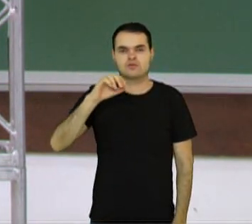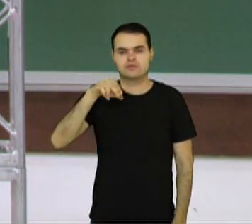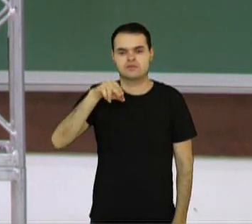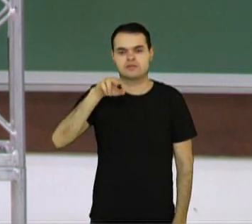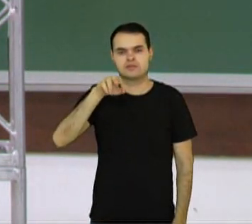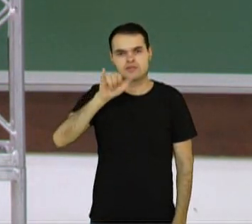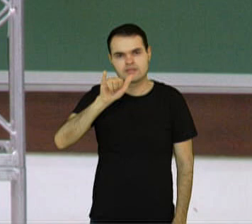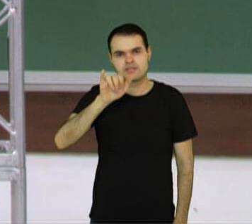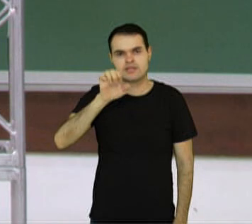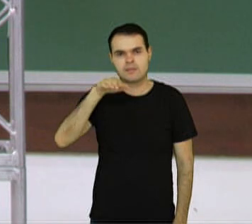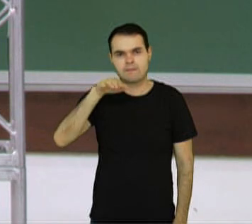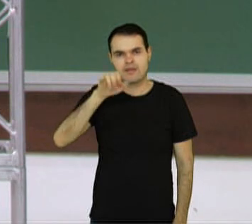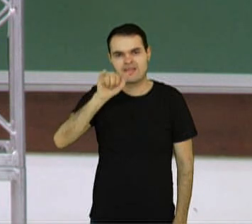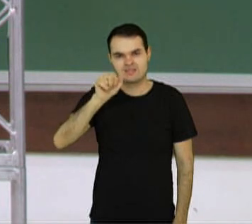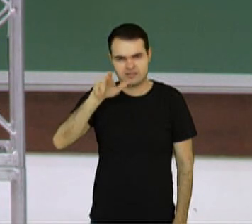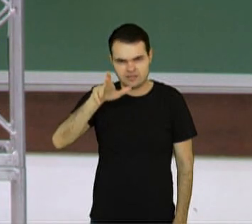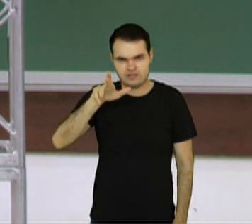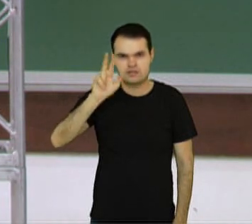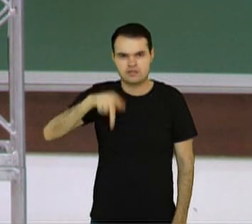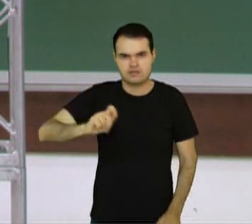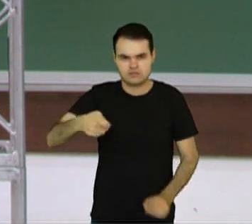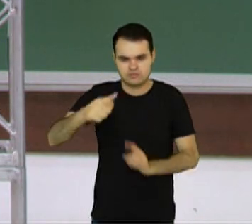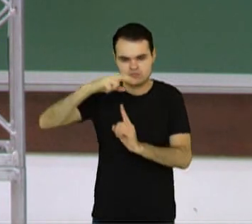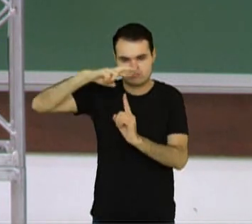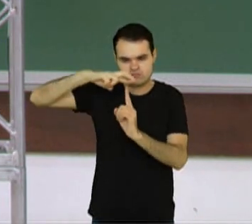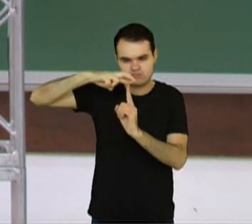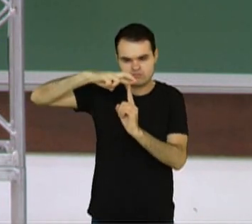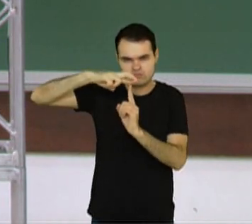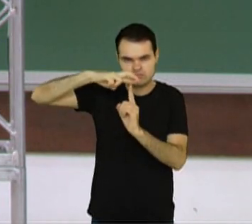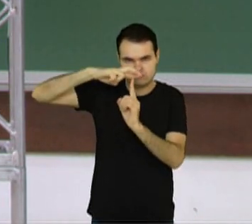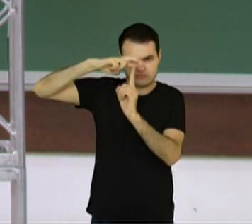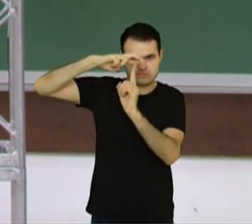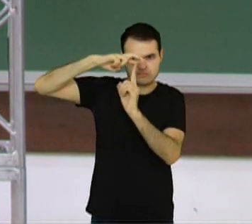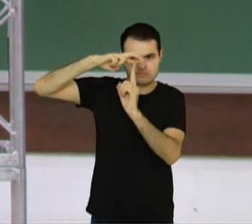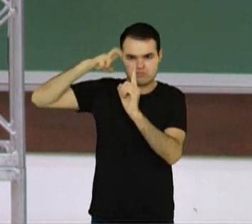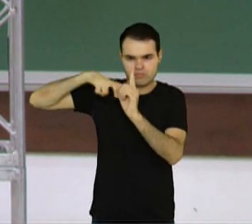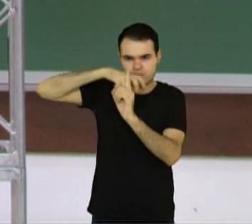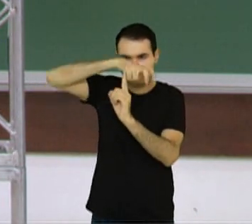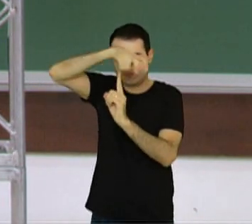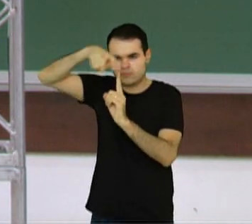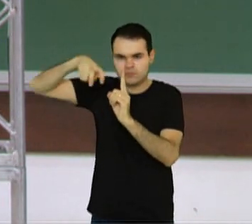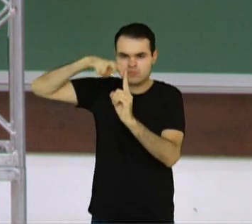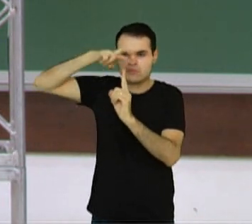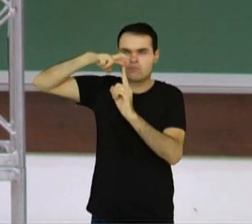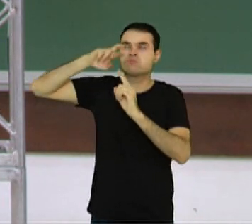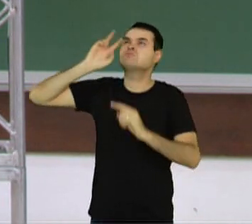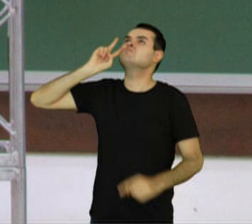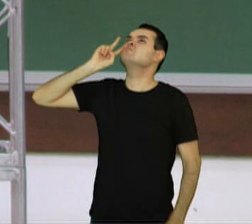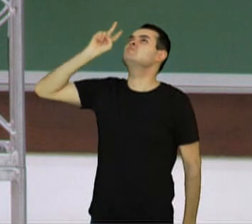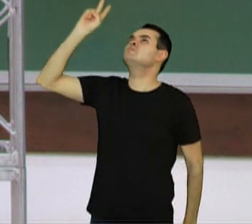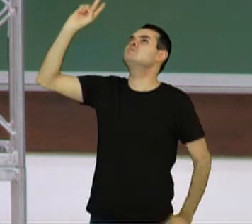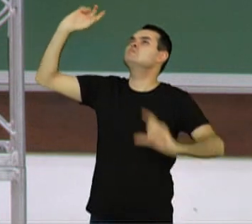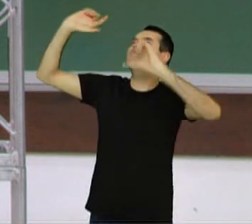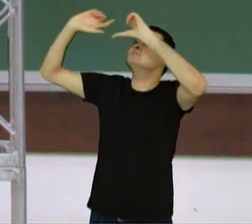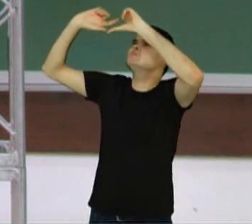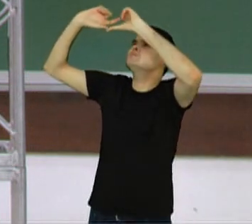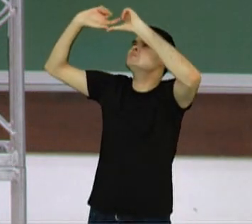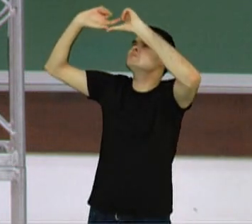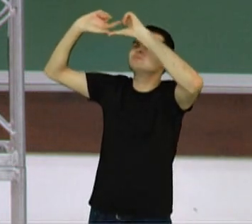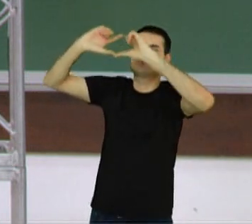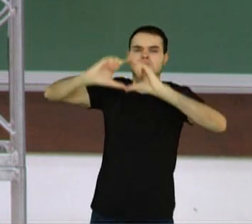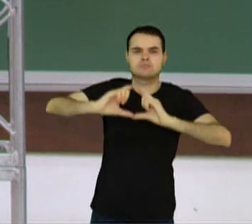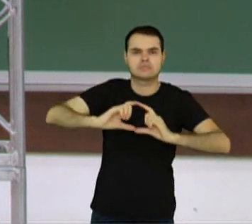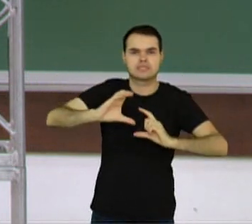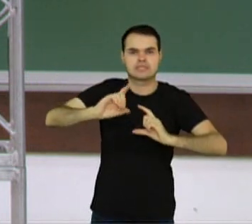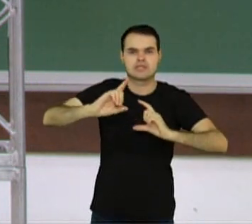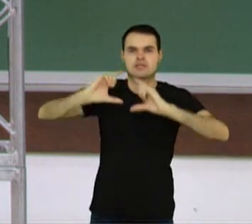Nesse museu tem a parte do olho. Na cúpula do olho, quando você olha na parte de cima, tem cerca de 3.000 CDs. Isso funciona